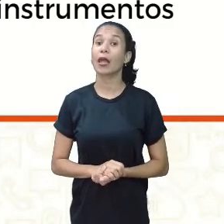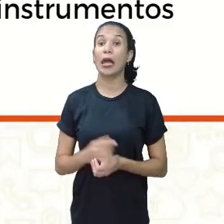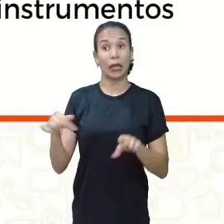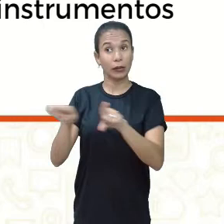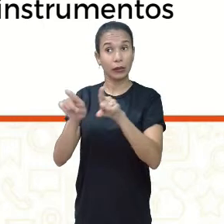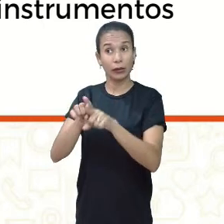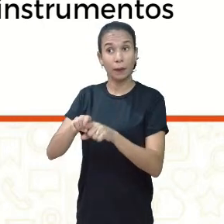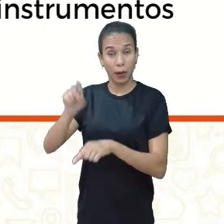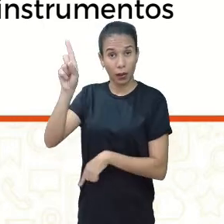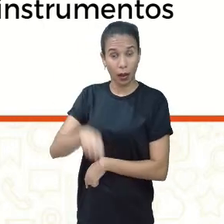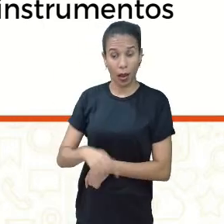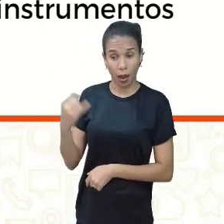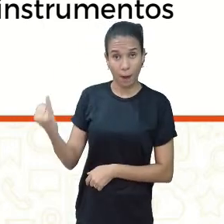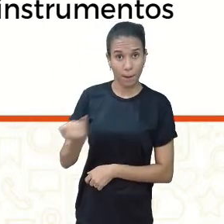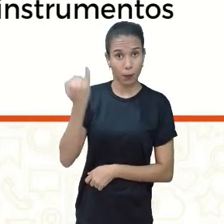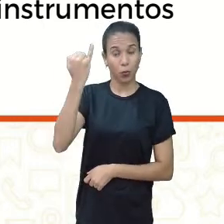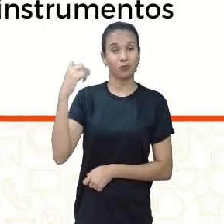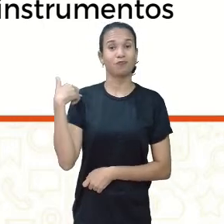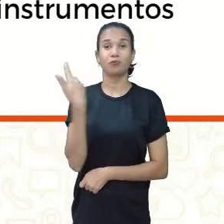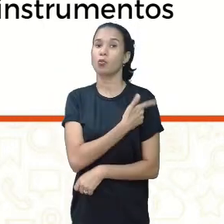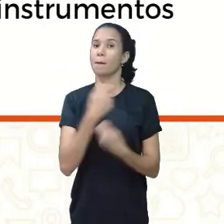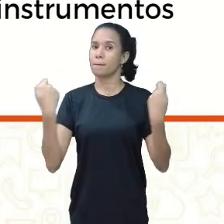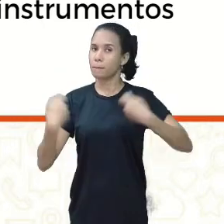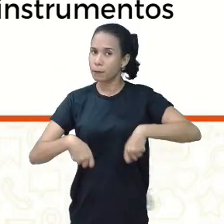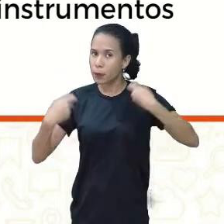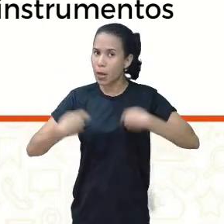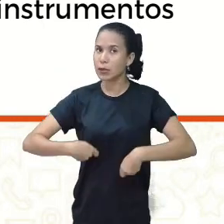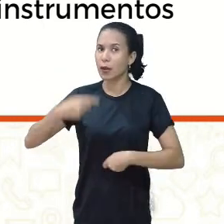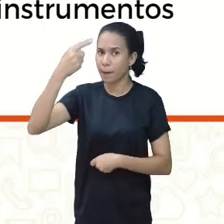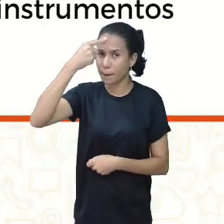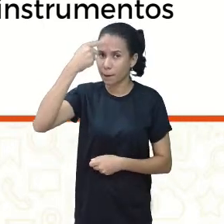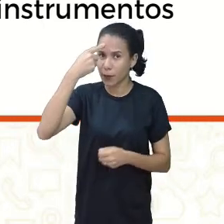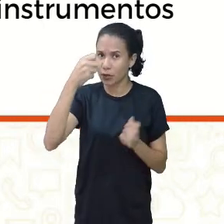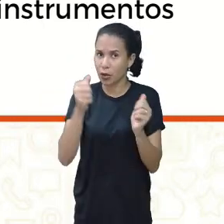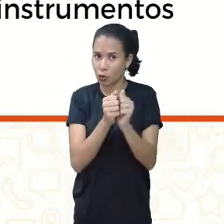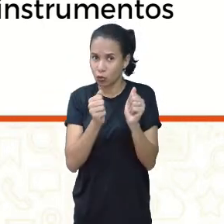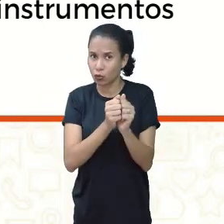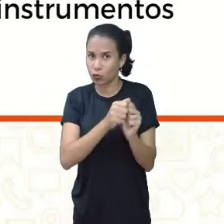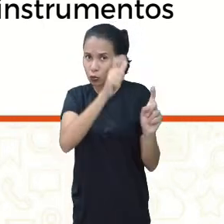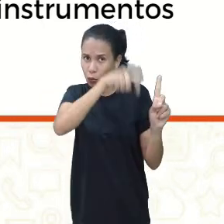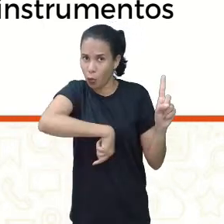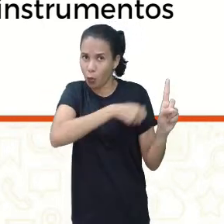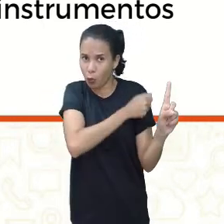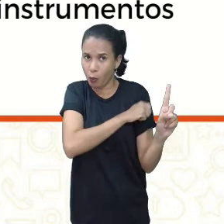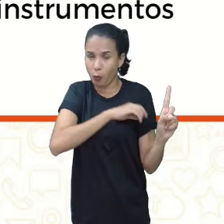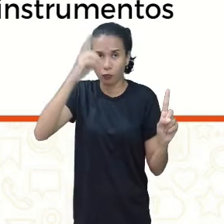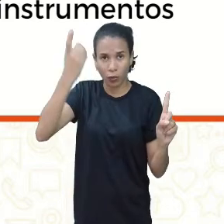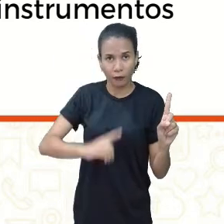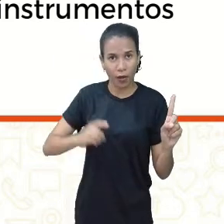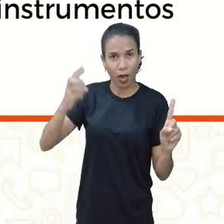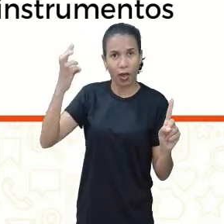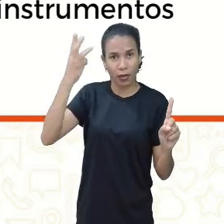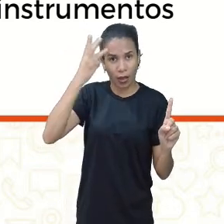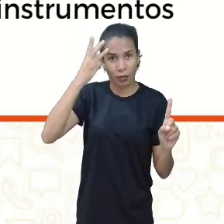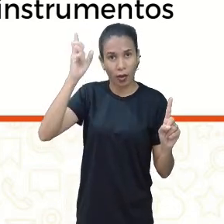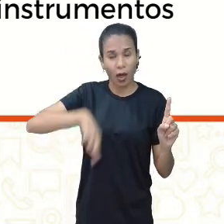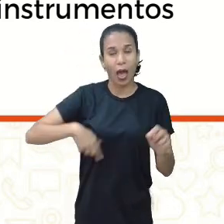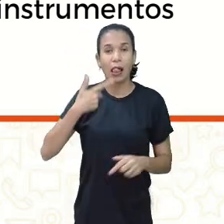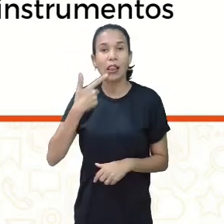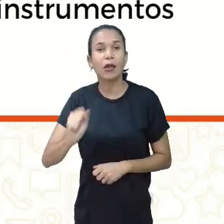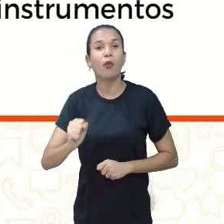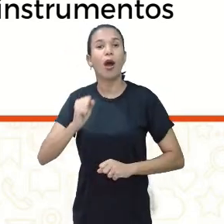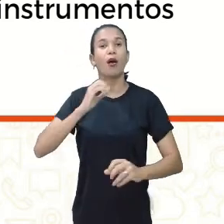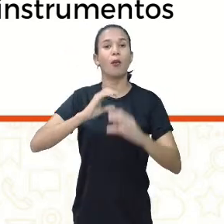Outra área importante que a gente precisa trabalhar com esse estudante que tem deficiência intelectual é a linguagem e comunicação. Então, a